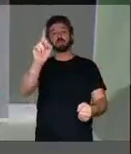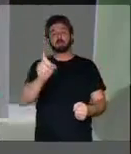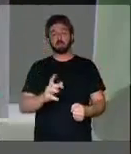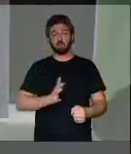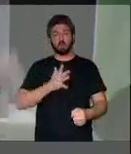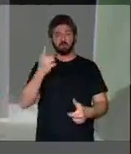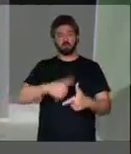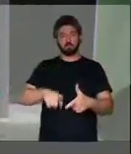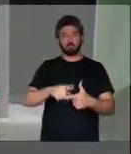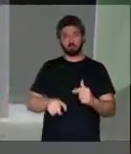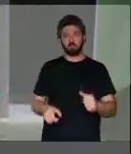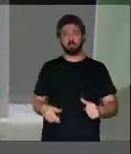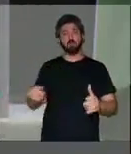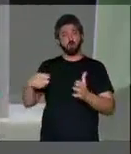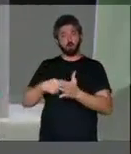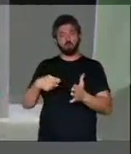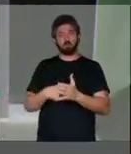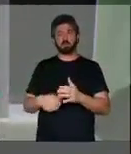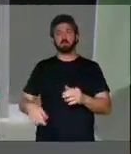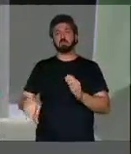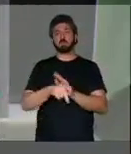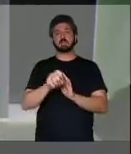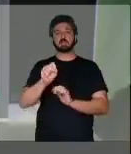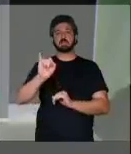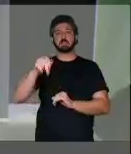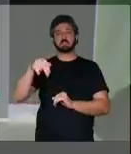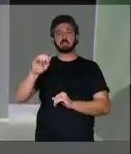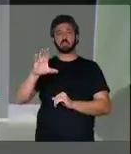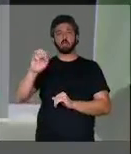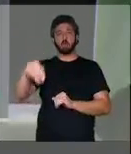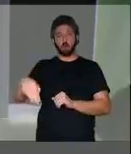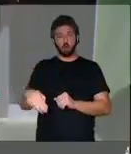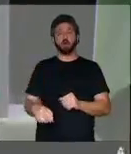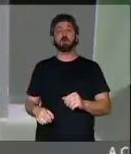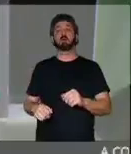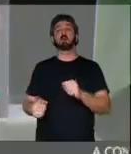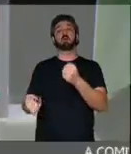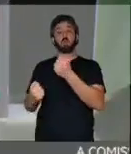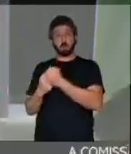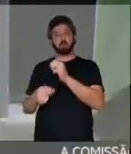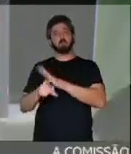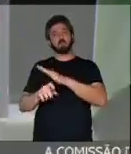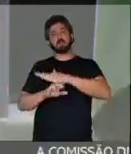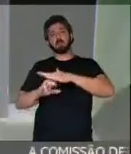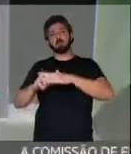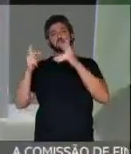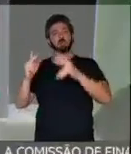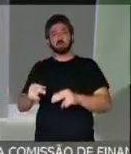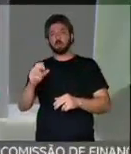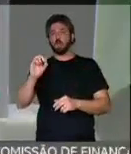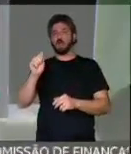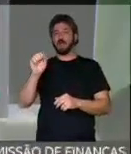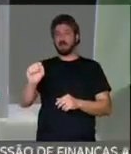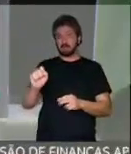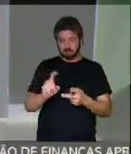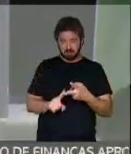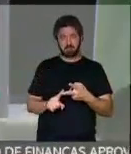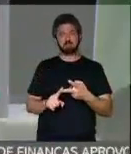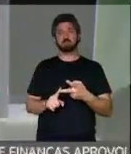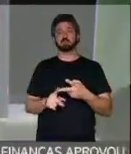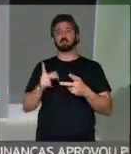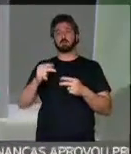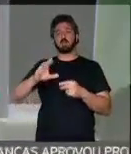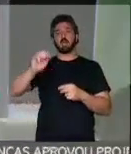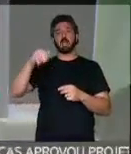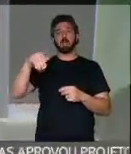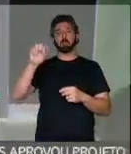agenda regressiva imposta pelo Sindicom, com o respaldo de empresas como a OAS, empresas